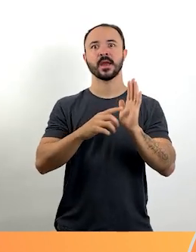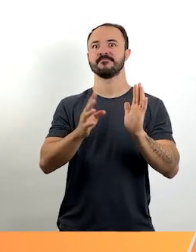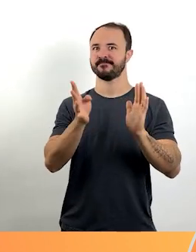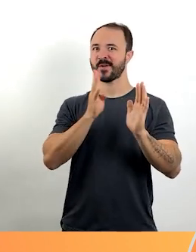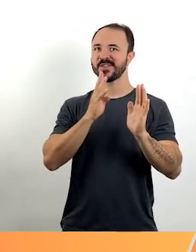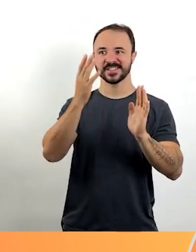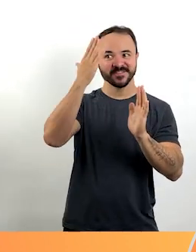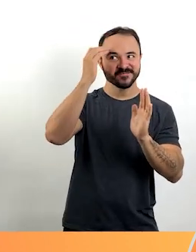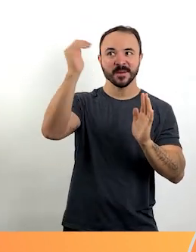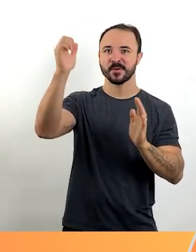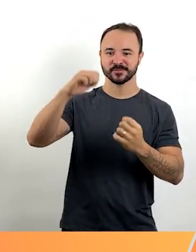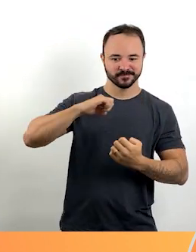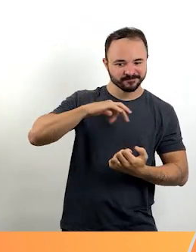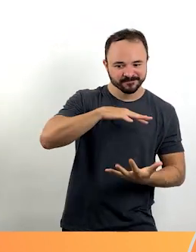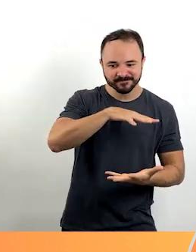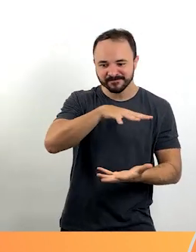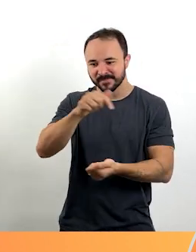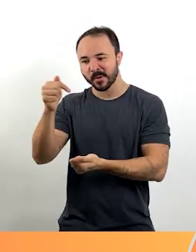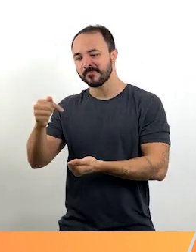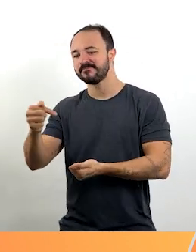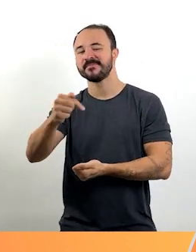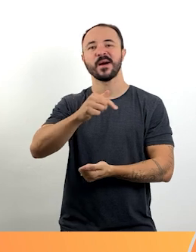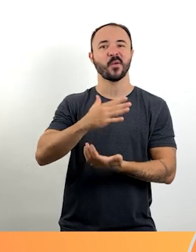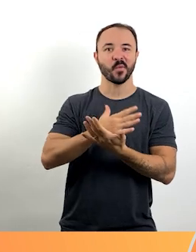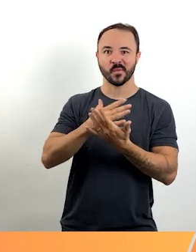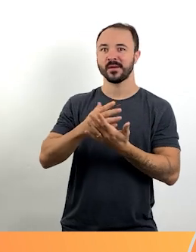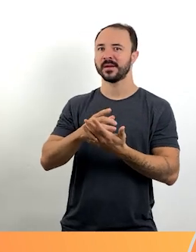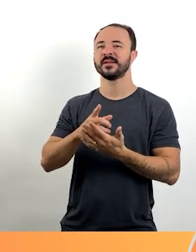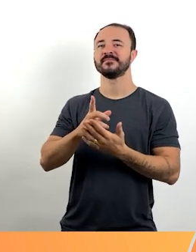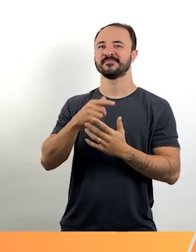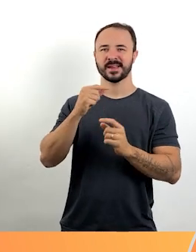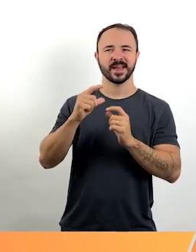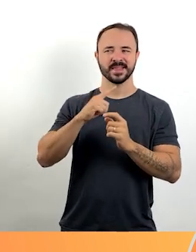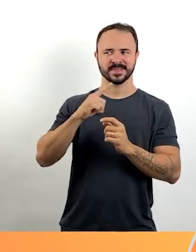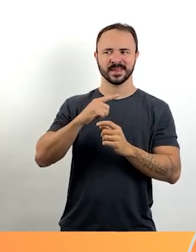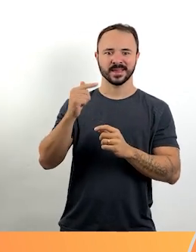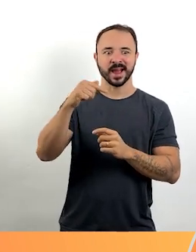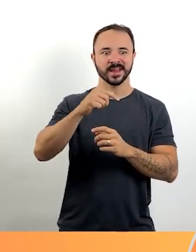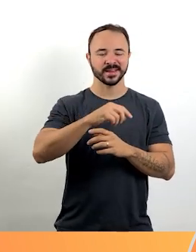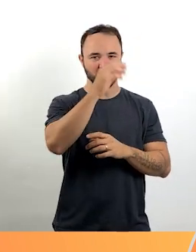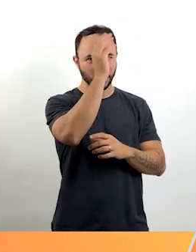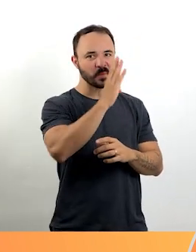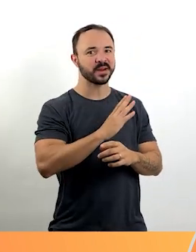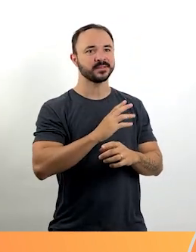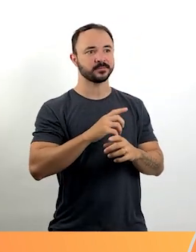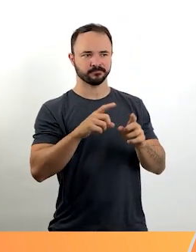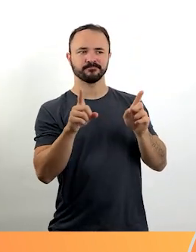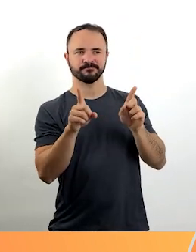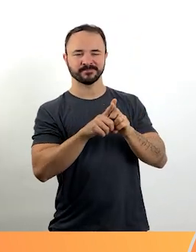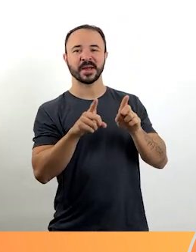nos países asiáticos e que ganhou uma certa notoriedade dentro do nosso ambiente,